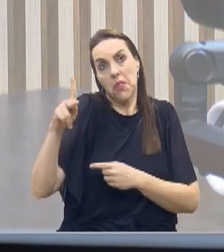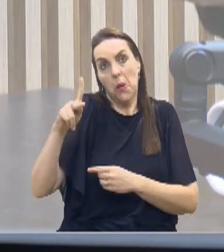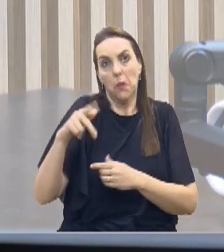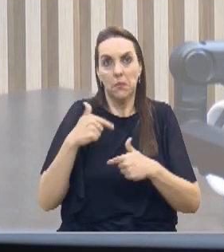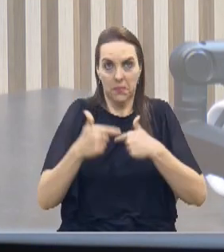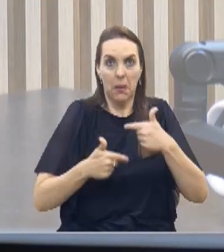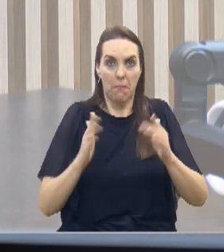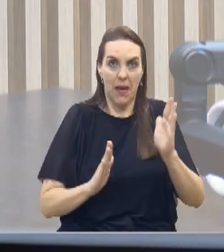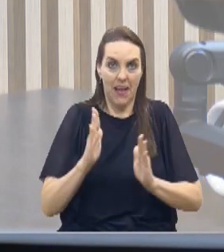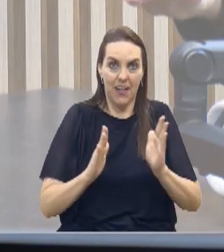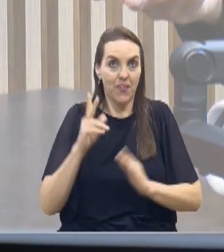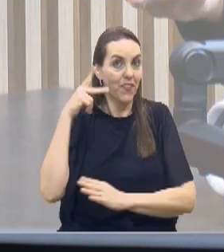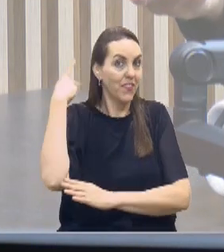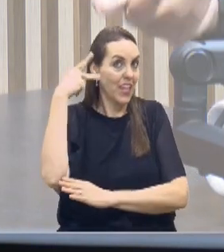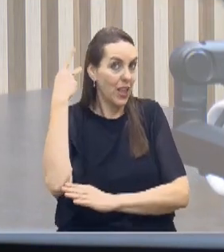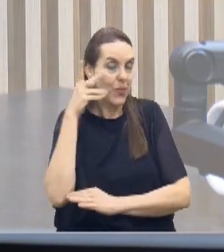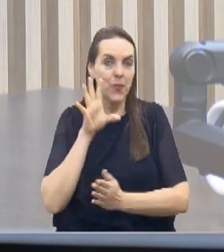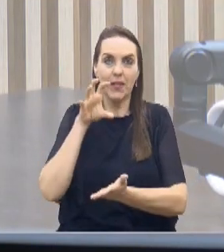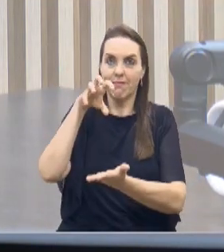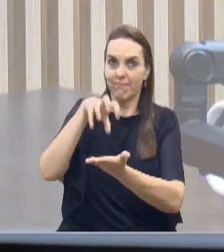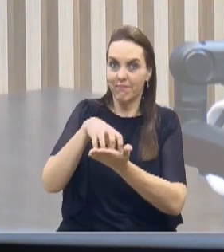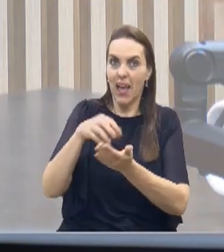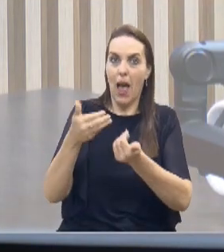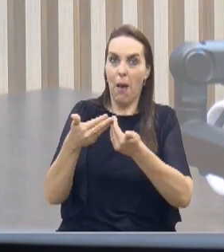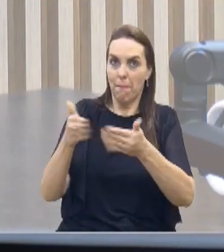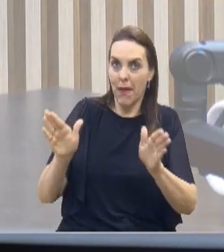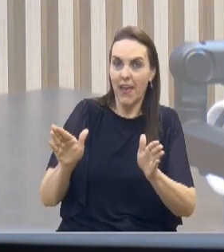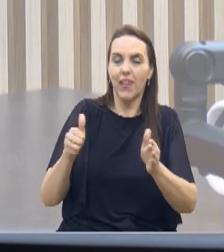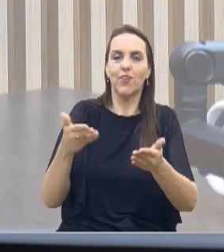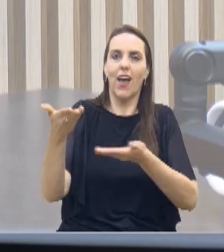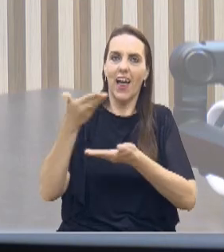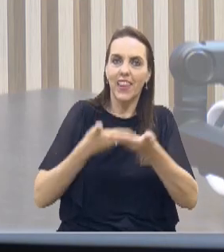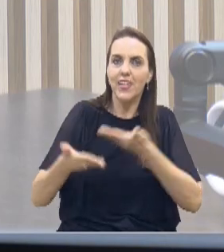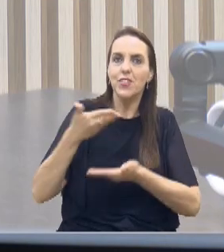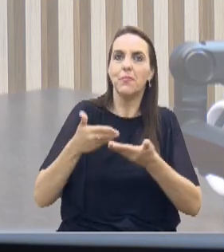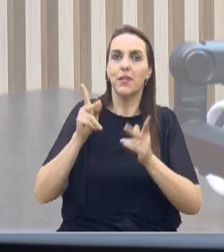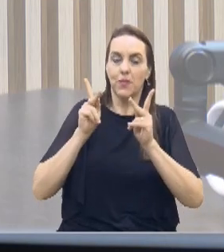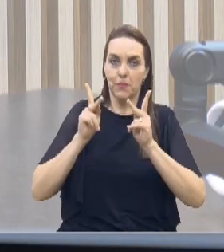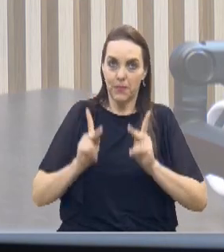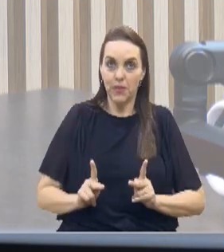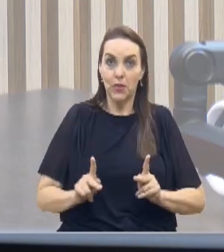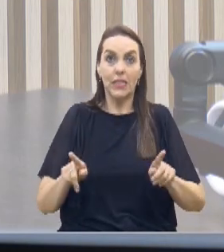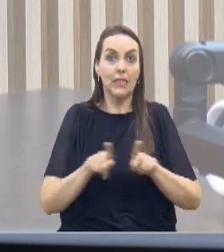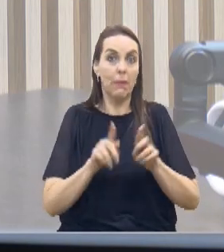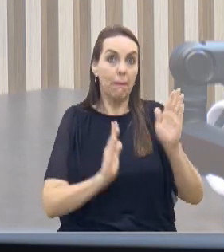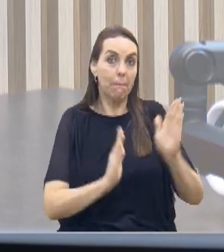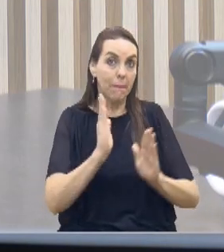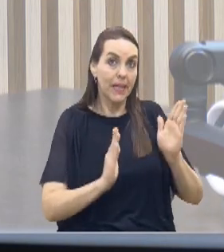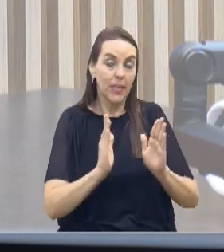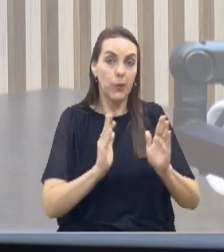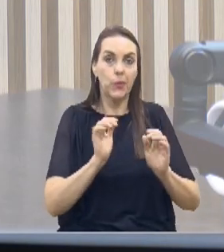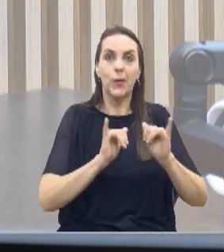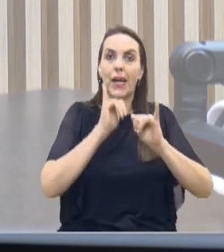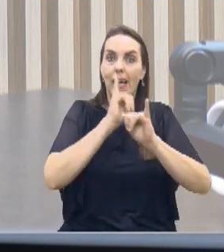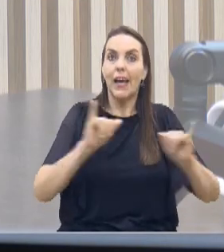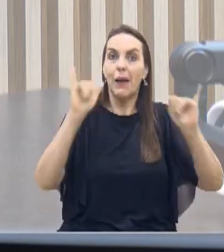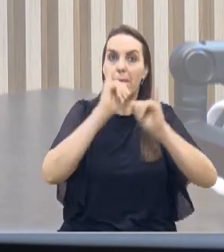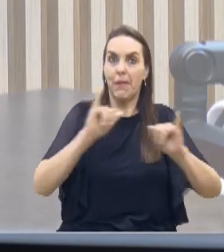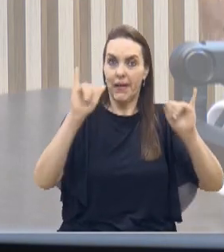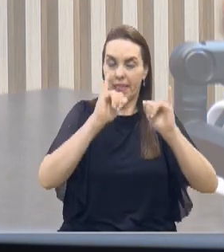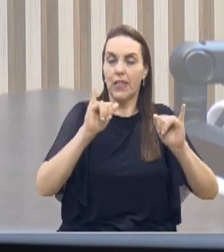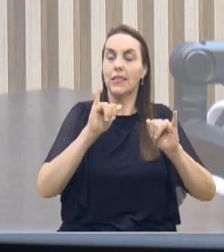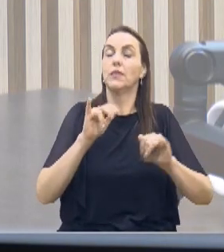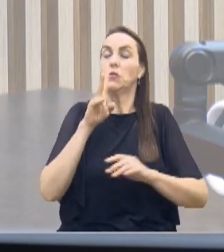continua com o gabinete aberto, atendendo as pessoas e, ao mesmo tempo, a gente ainda tinha um período de campanha. Então, foi muito